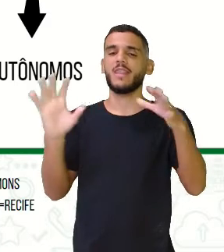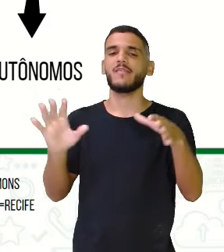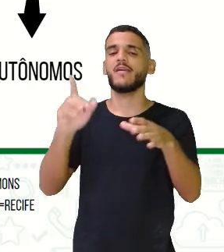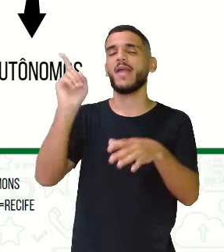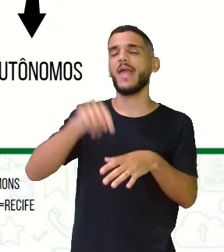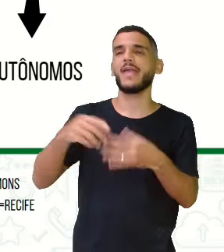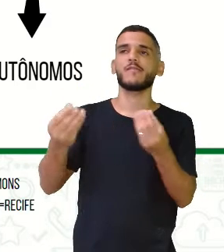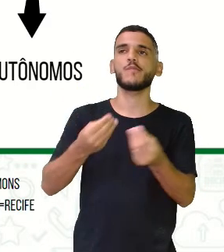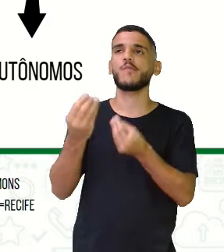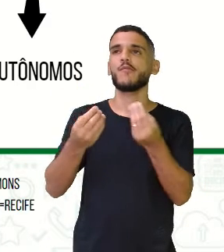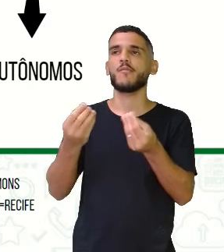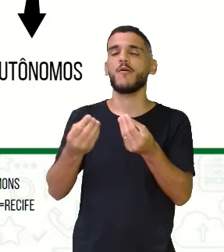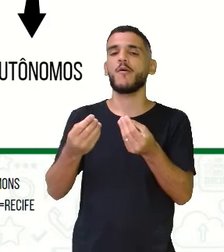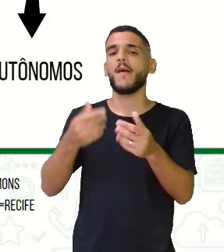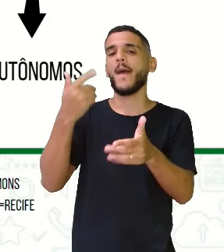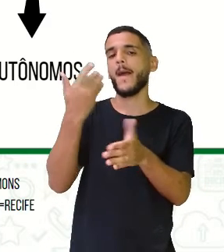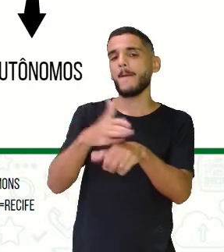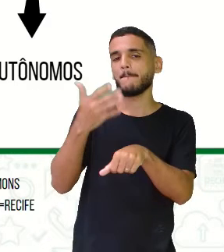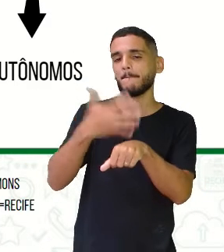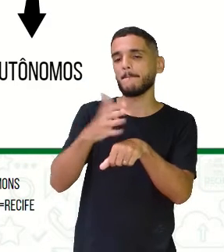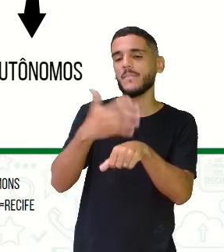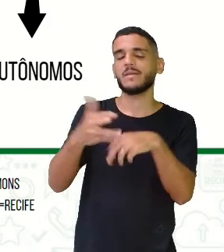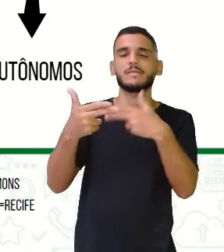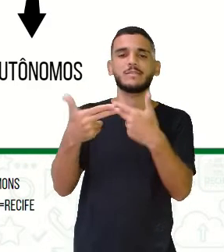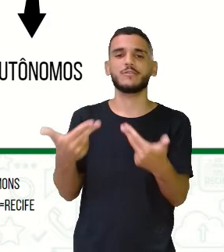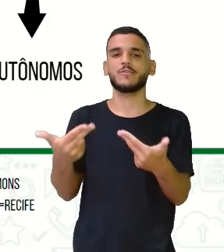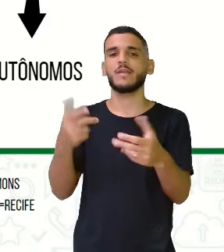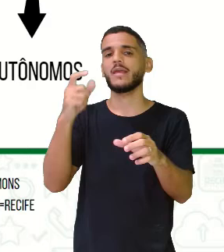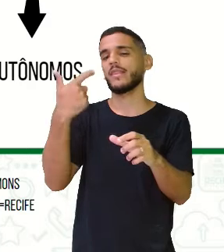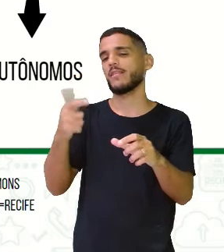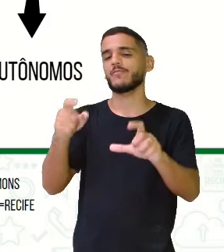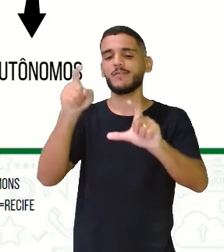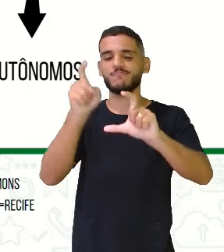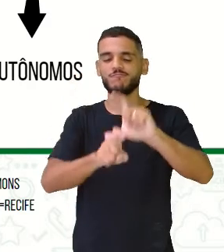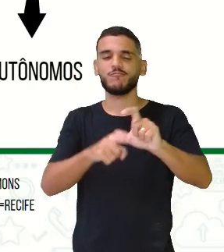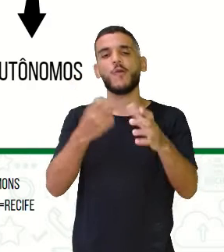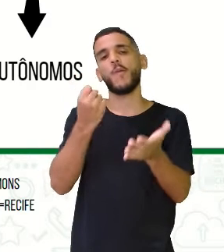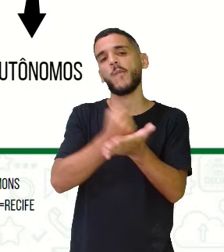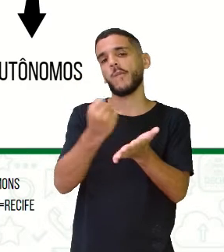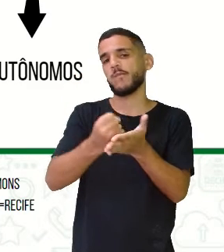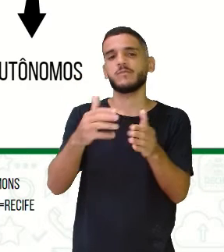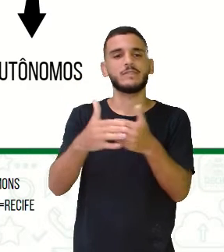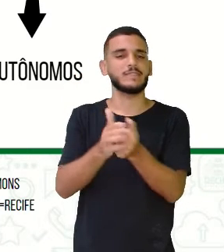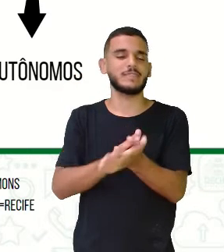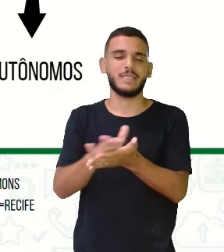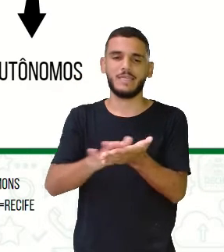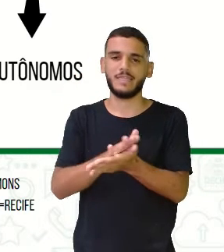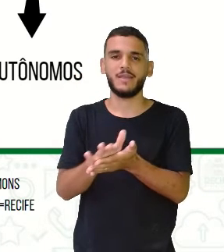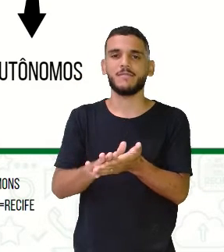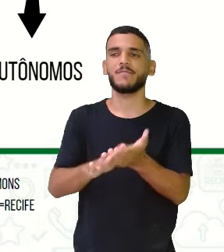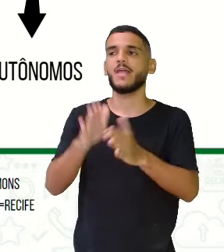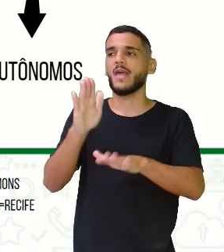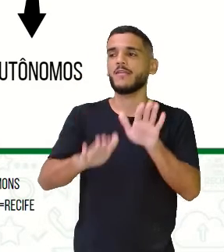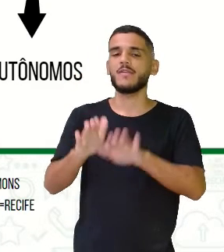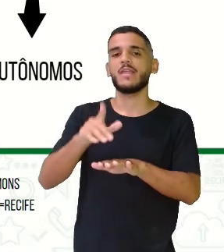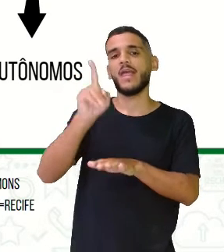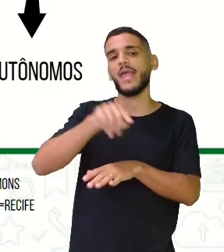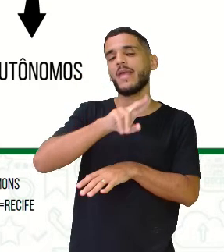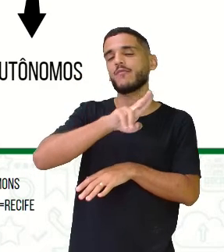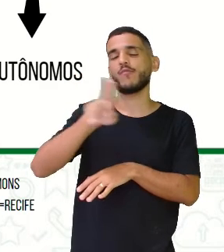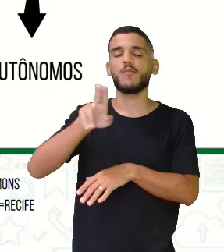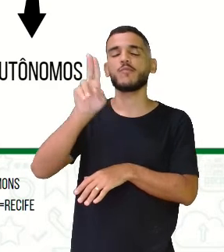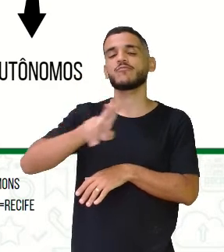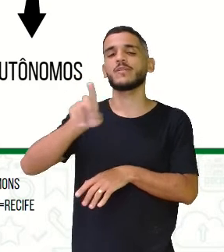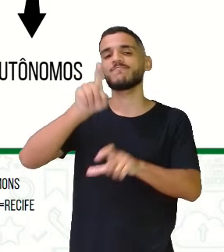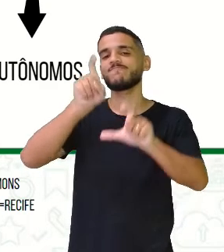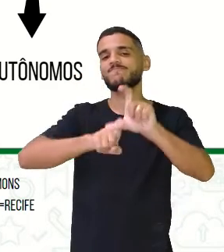atividades sem vínculos empregatícios ou registros formais. Esse trabalhador, muitas vezes, ele é chamado de autônomo, né?